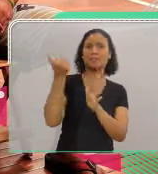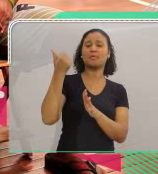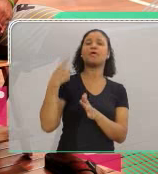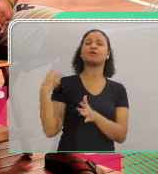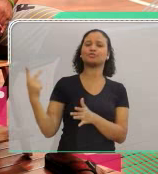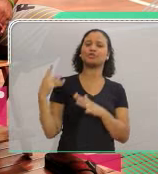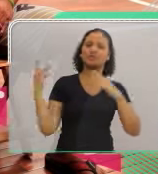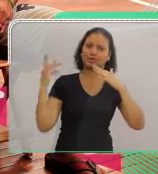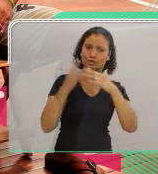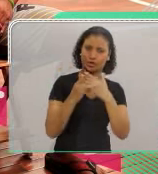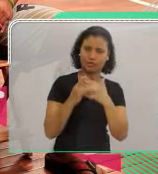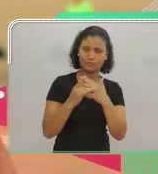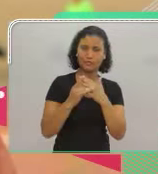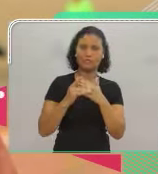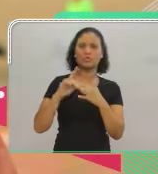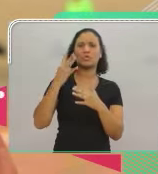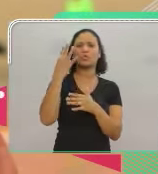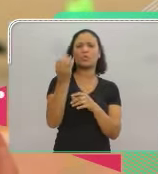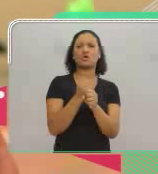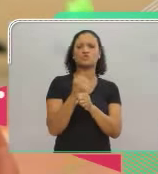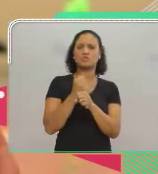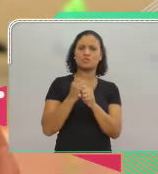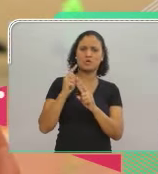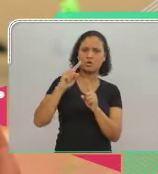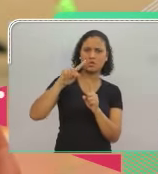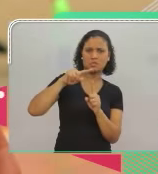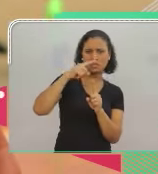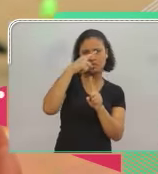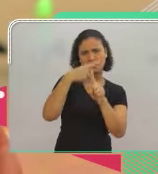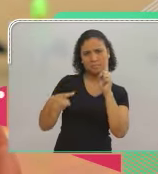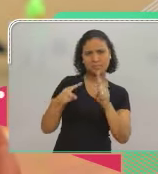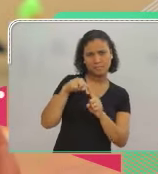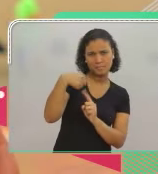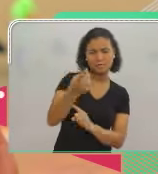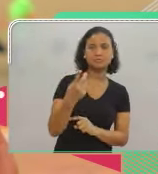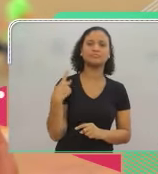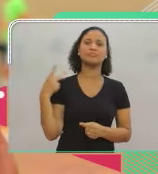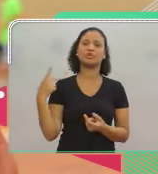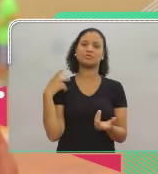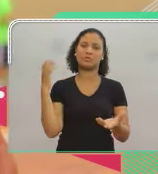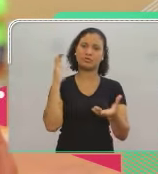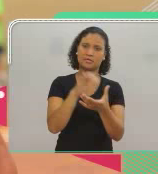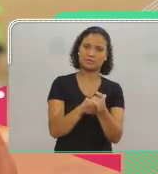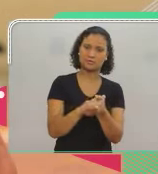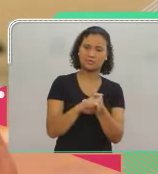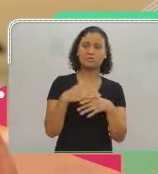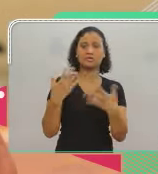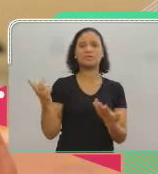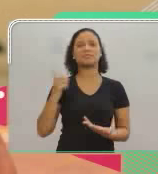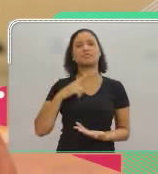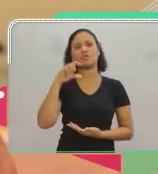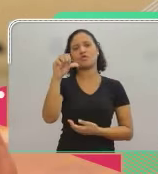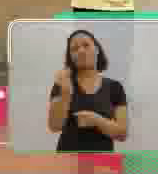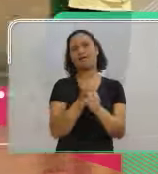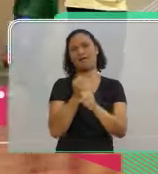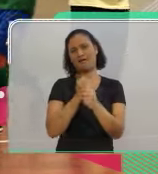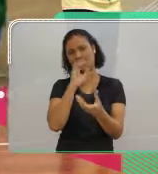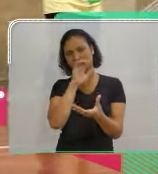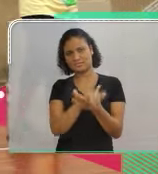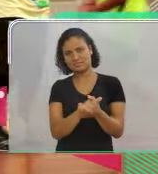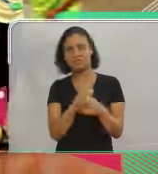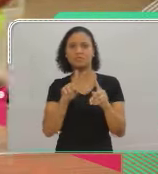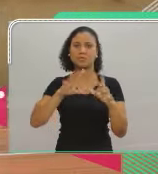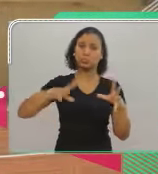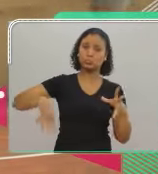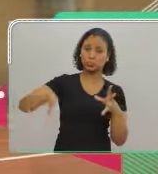noivou, depois de 4 anos e meio nós nos casamos. Temos 9 anos de casado e 14 juntos.